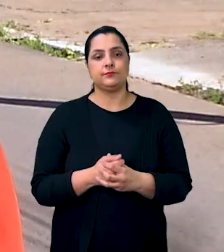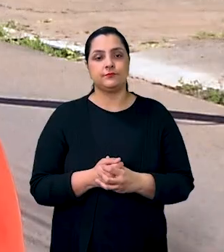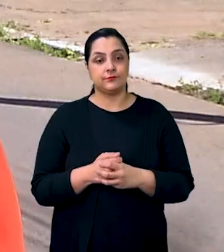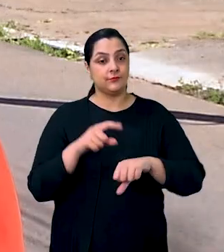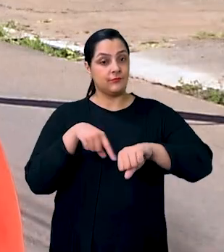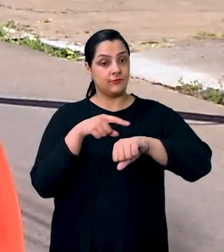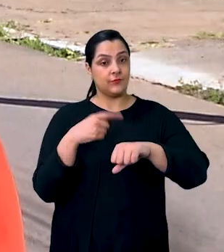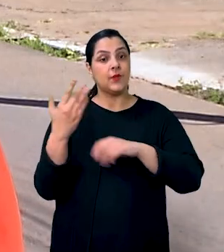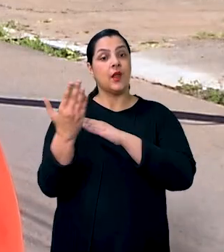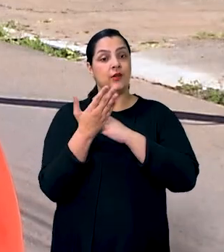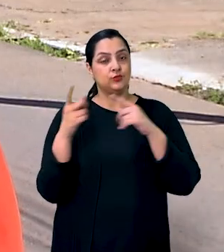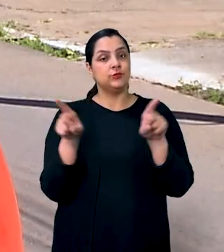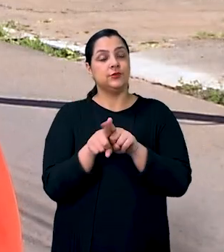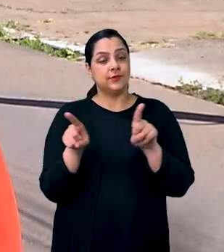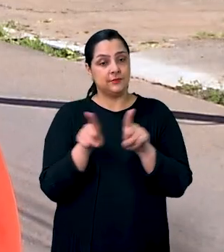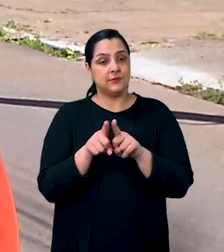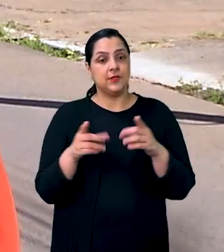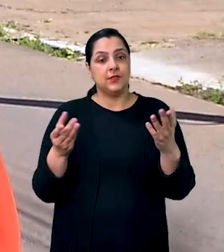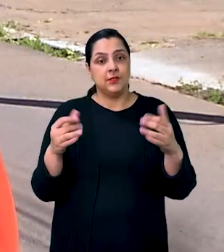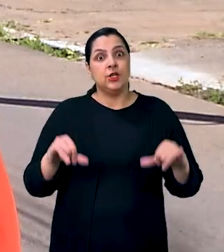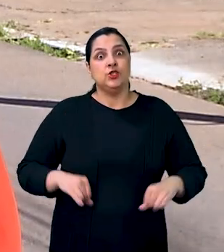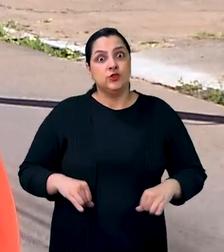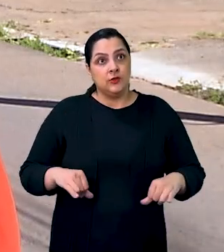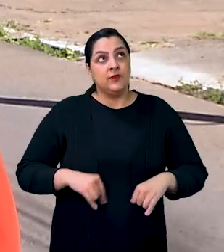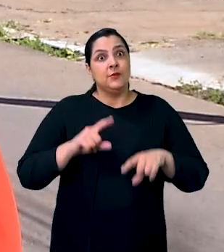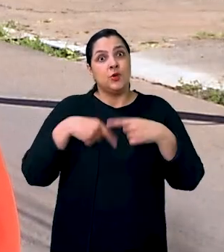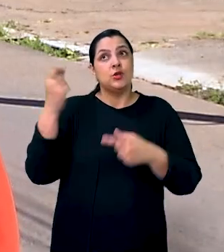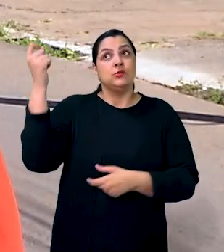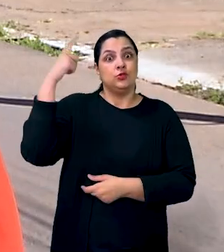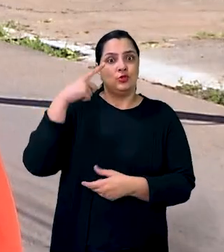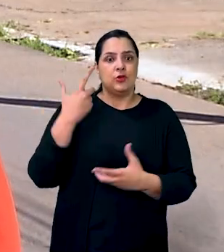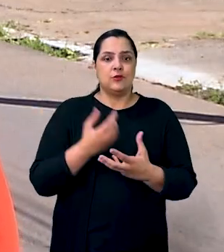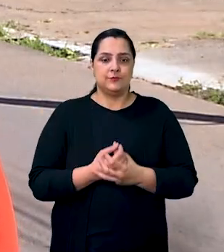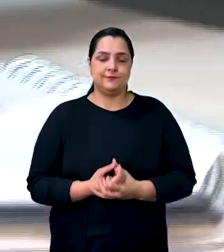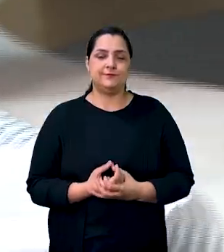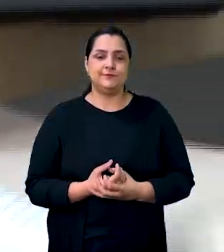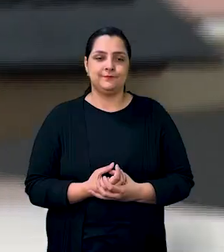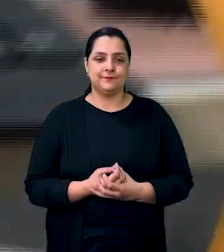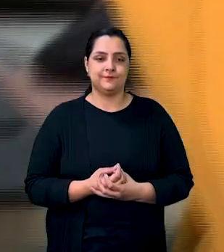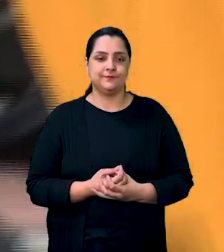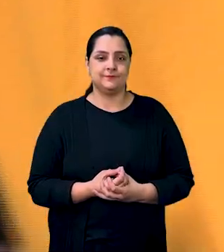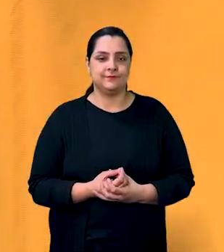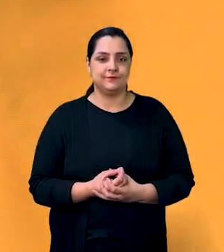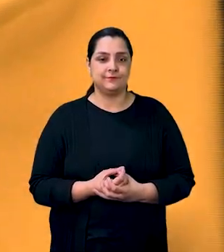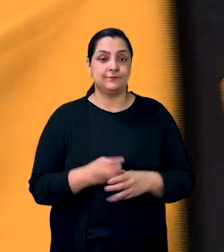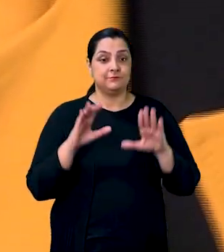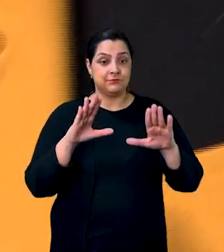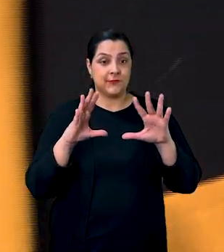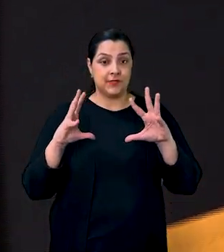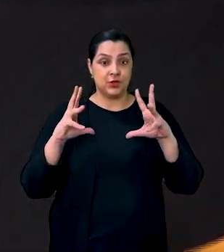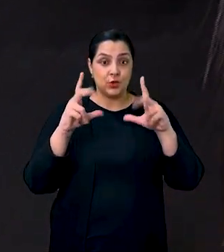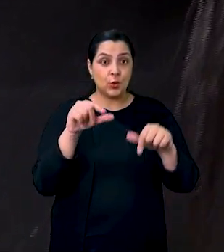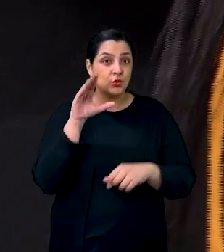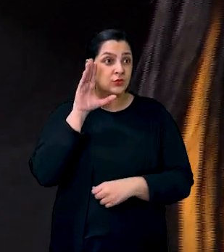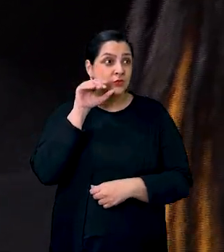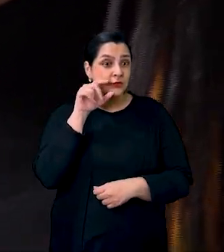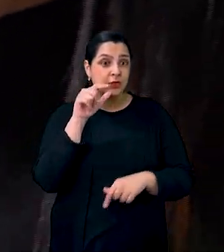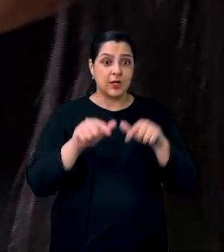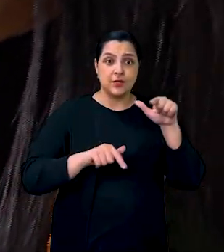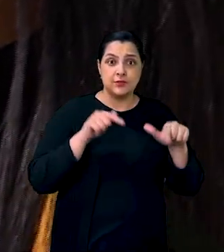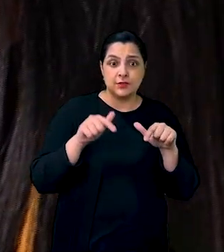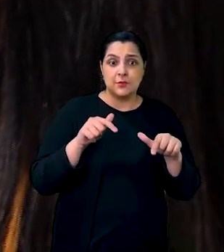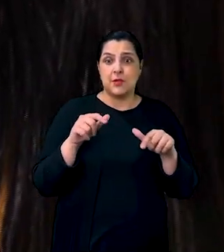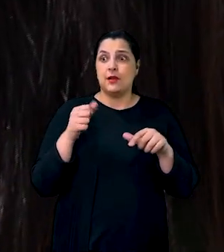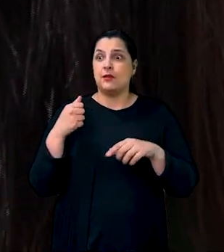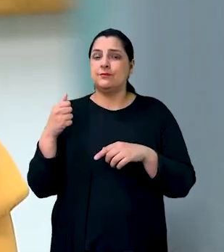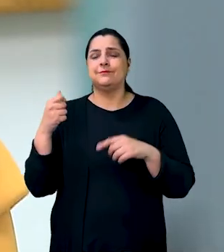redução do horário, tem nos ajudado muito, né? A não sofrer tanto no sol quente, né? Mas levar essas medidas a todos os trabalhadores